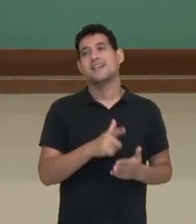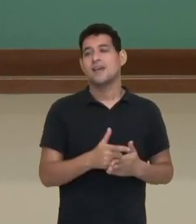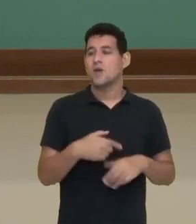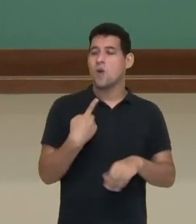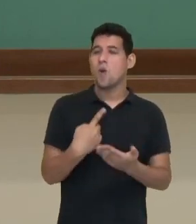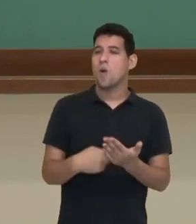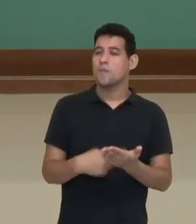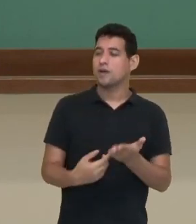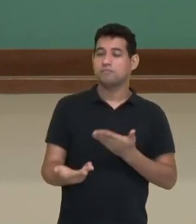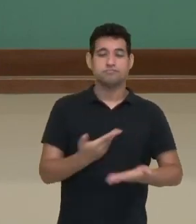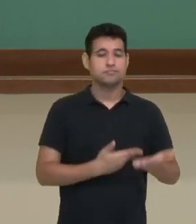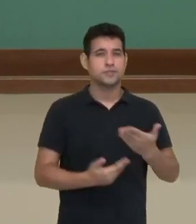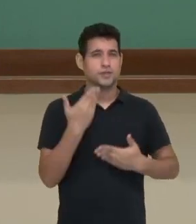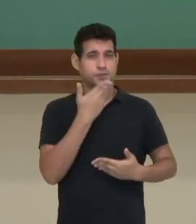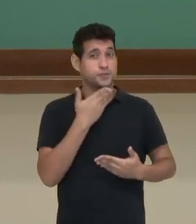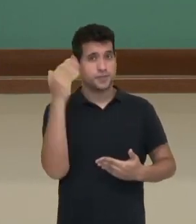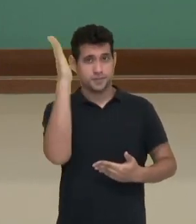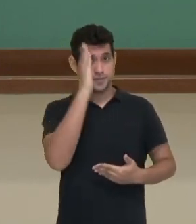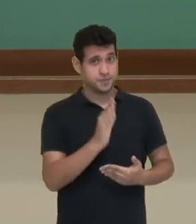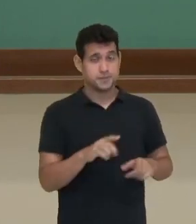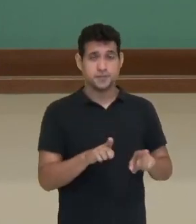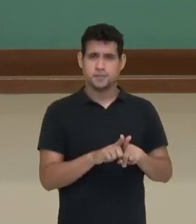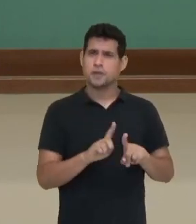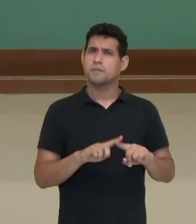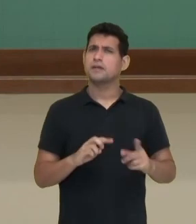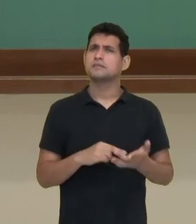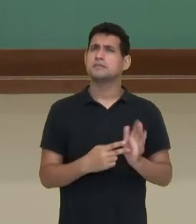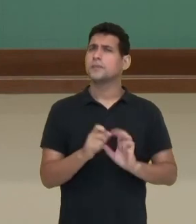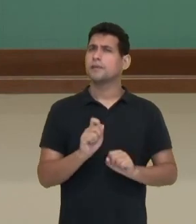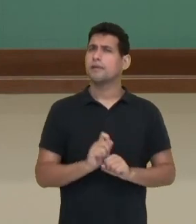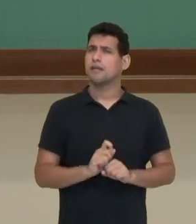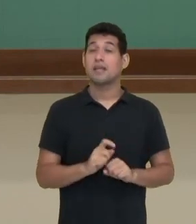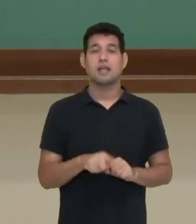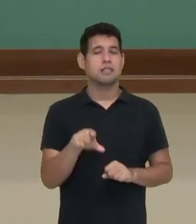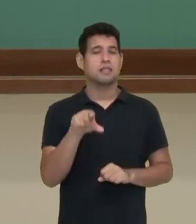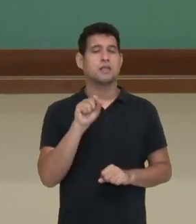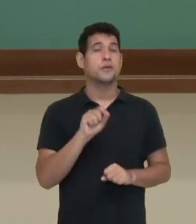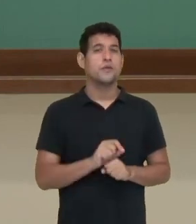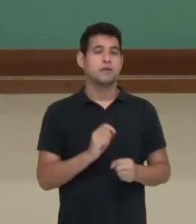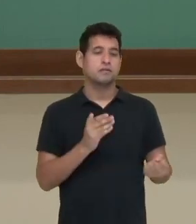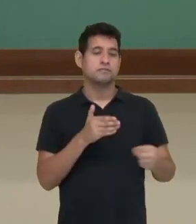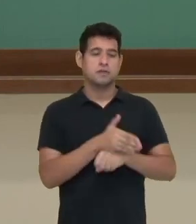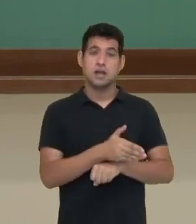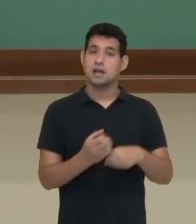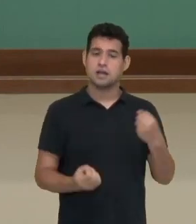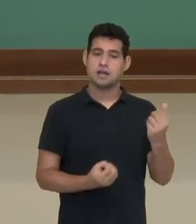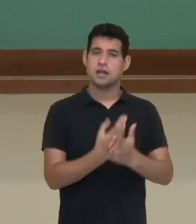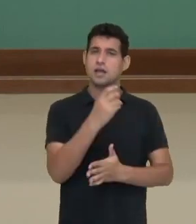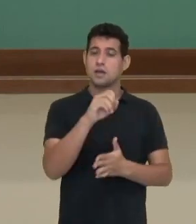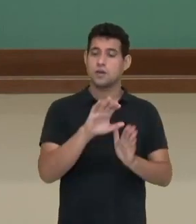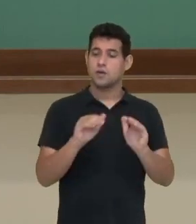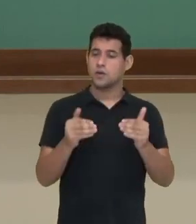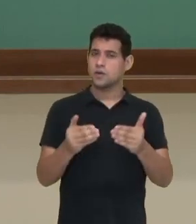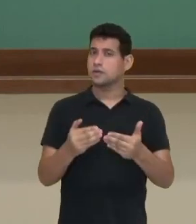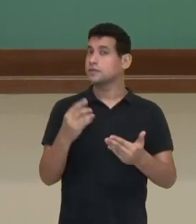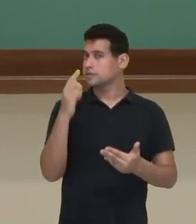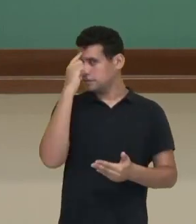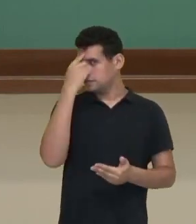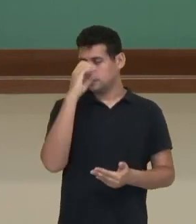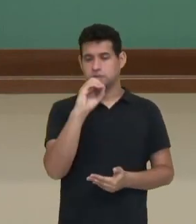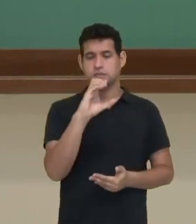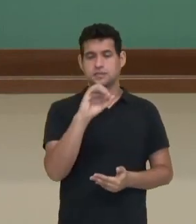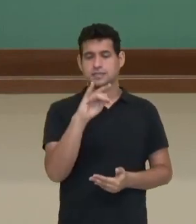negociar com os produtores de açúcar brasileiro. E com isso, ela decide então invadir, cria a Companhia das Índias